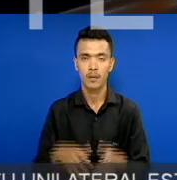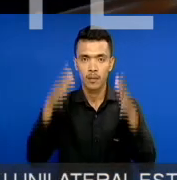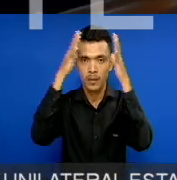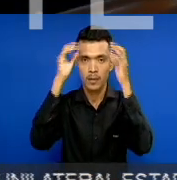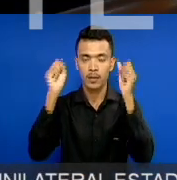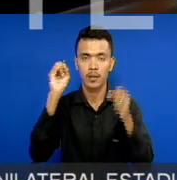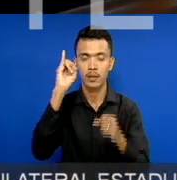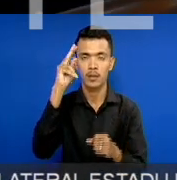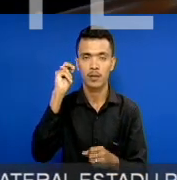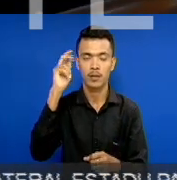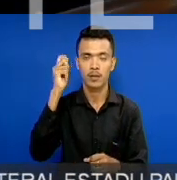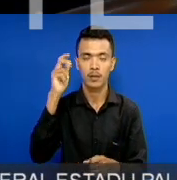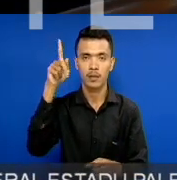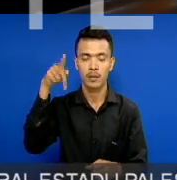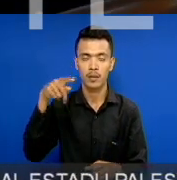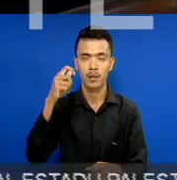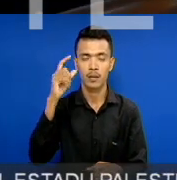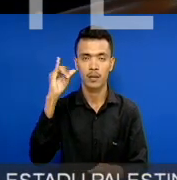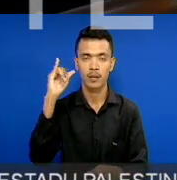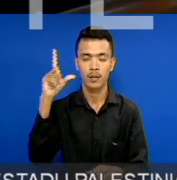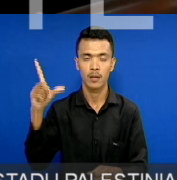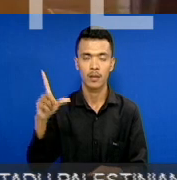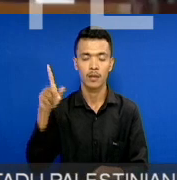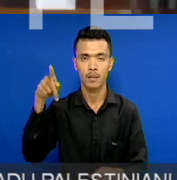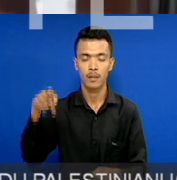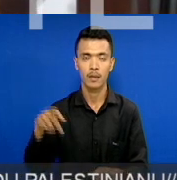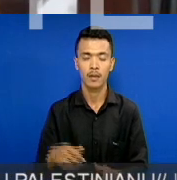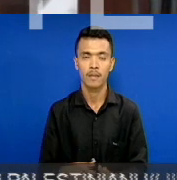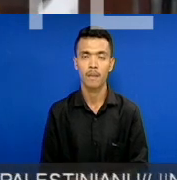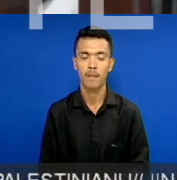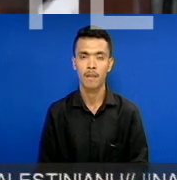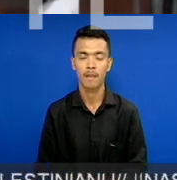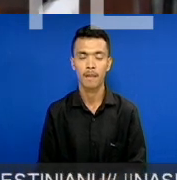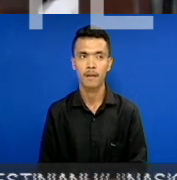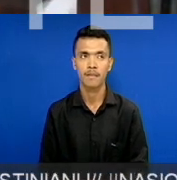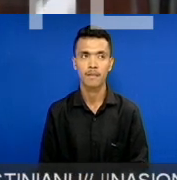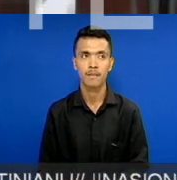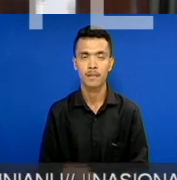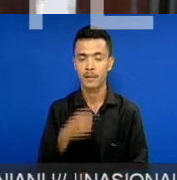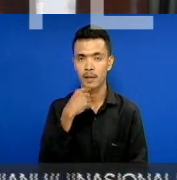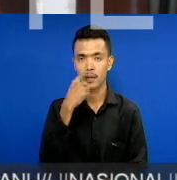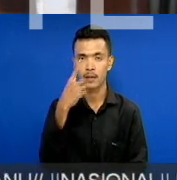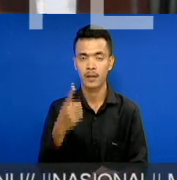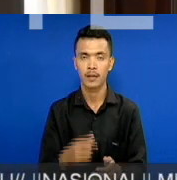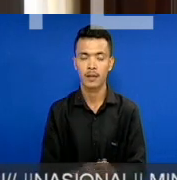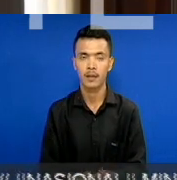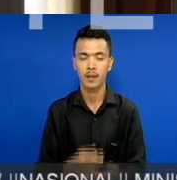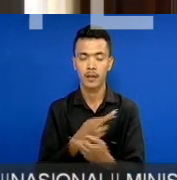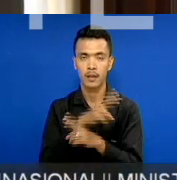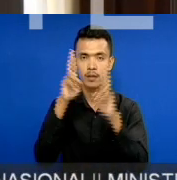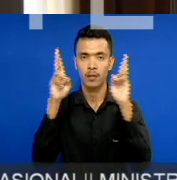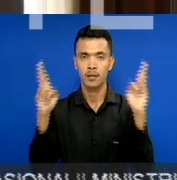Presidente Instituto Nacional Estatística Timor-Leste, Instituto Público, Elias dos Santos Ferreira Hateteng,